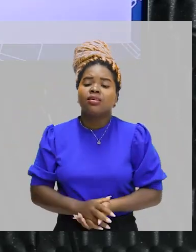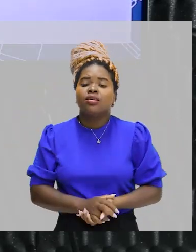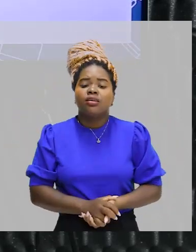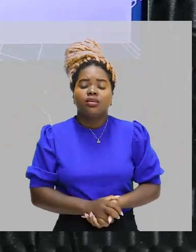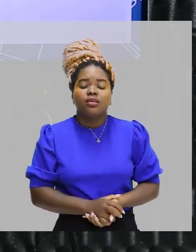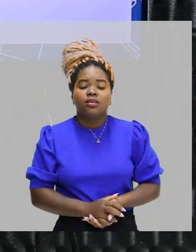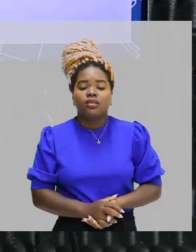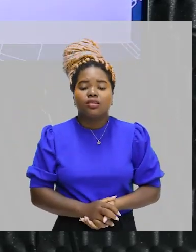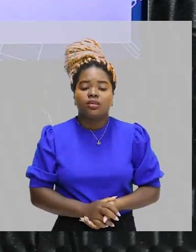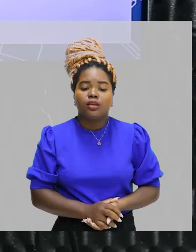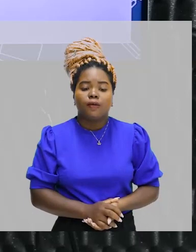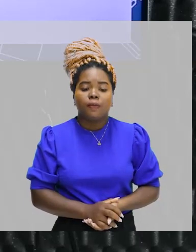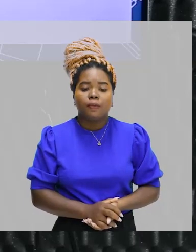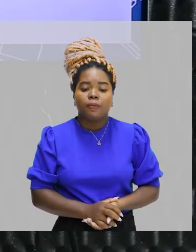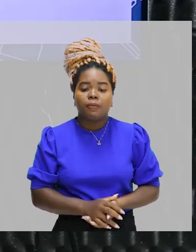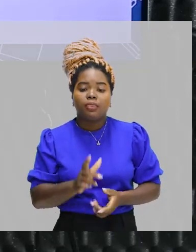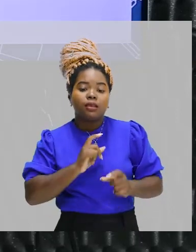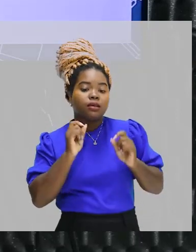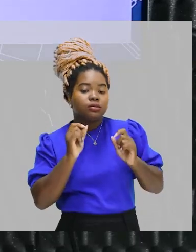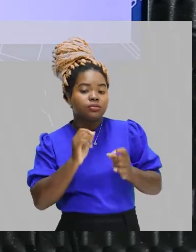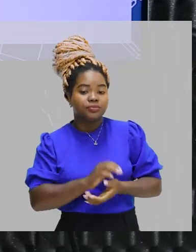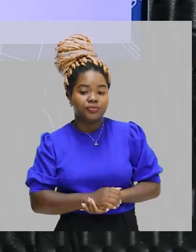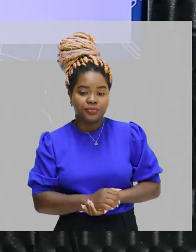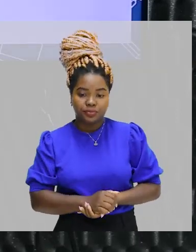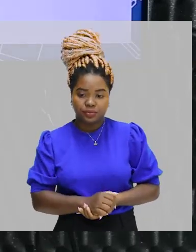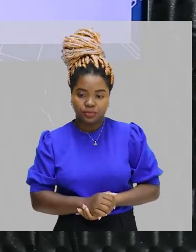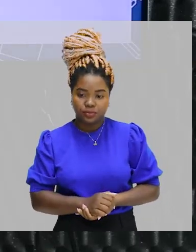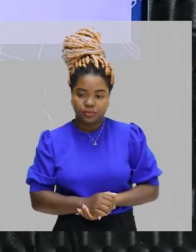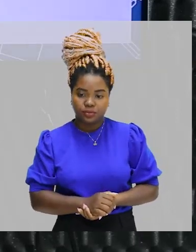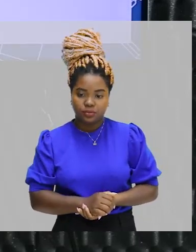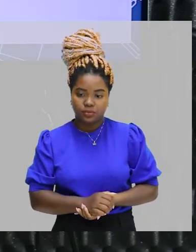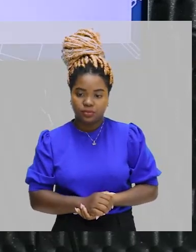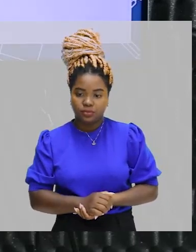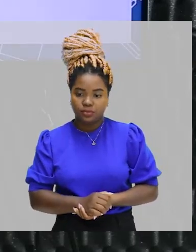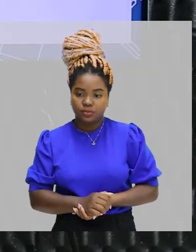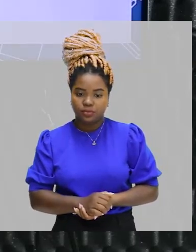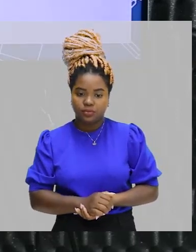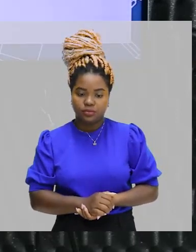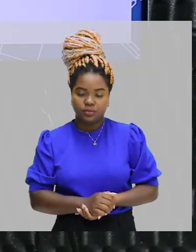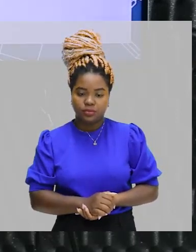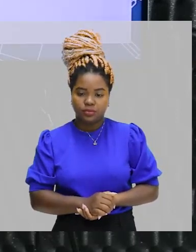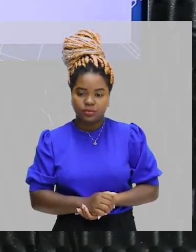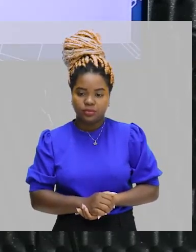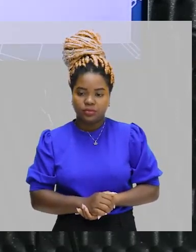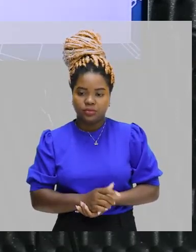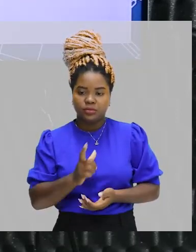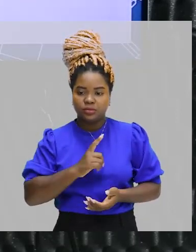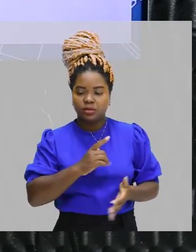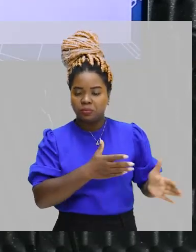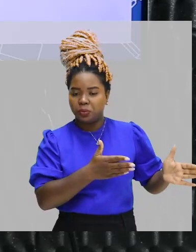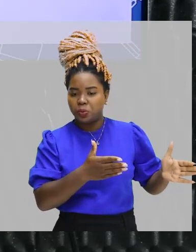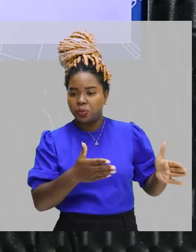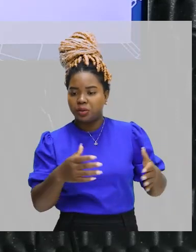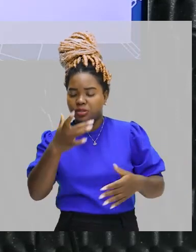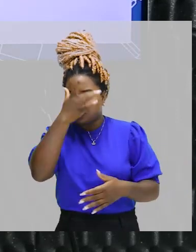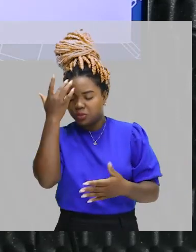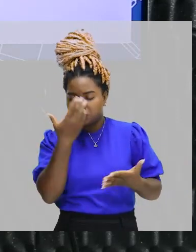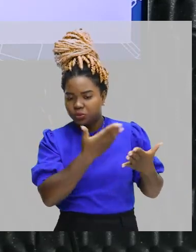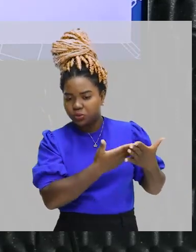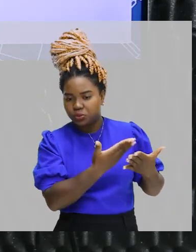que aparecem aí com o passar do tempo, as pessoas estudando, se